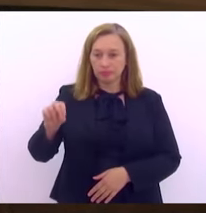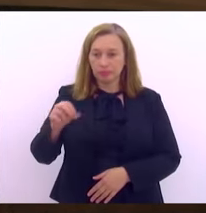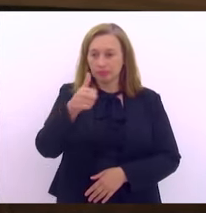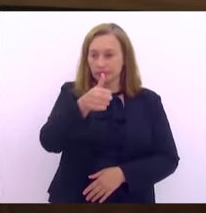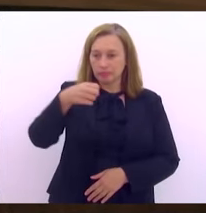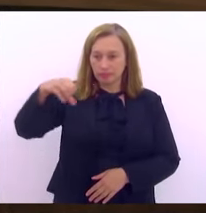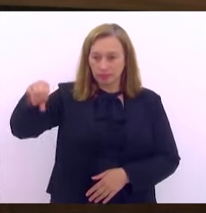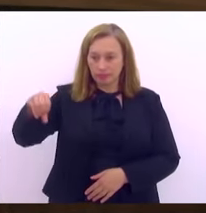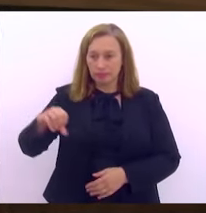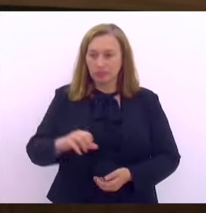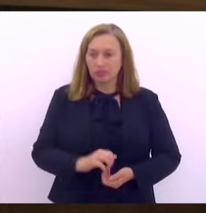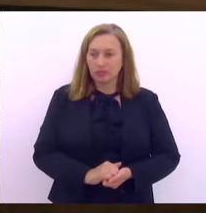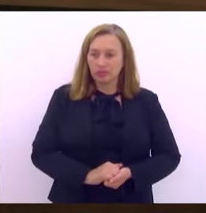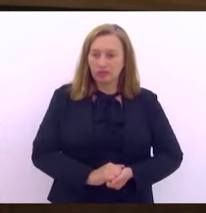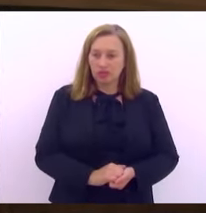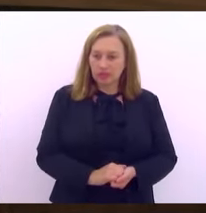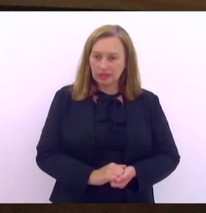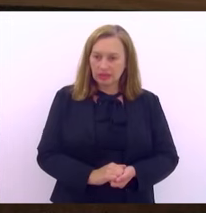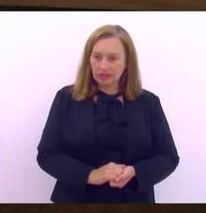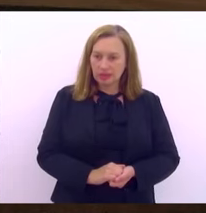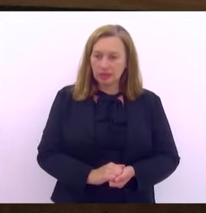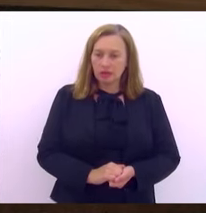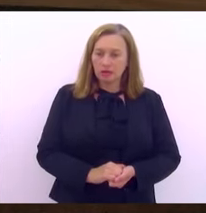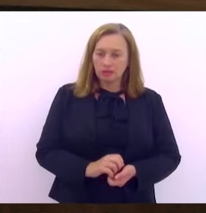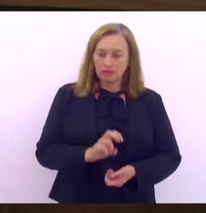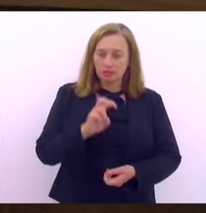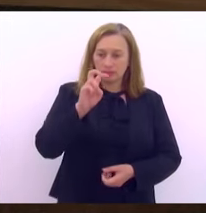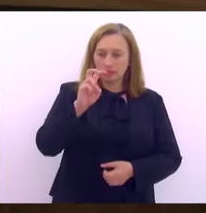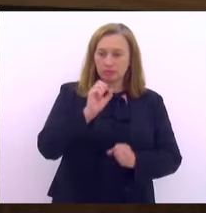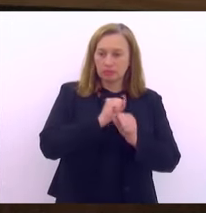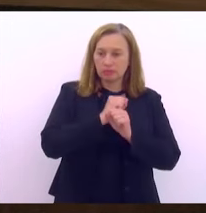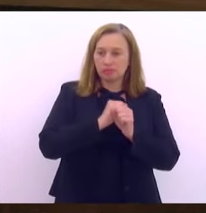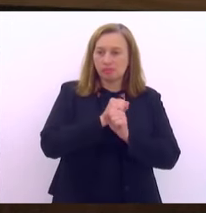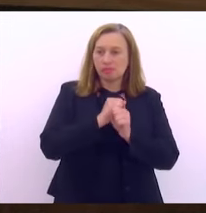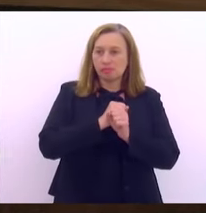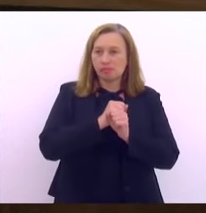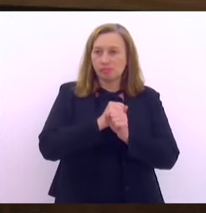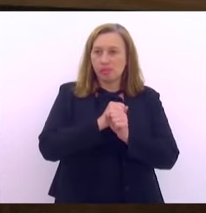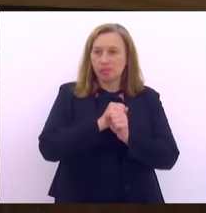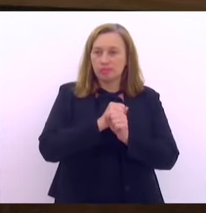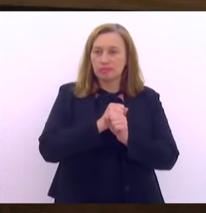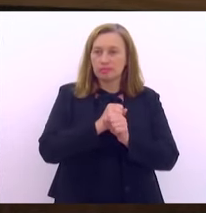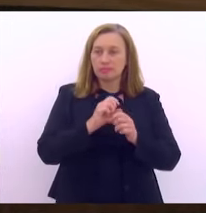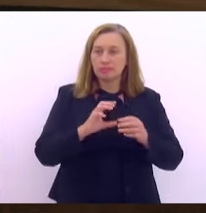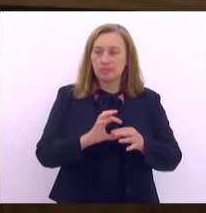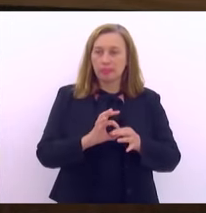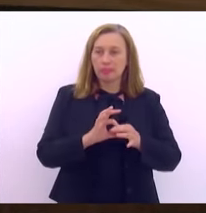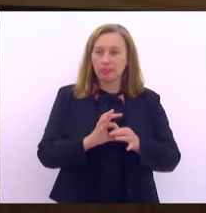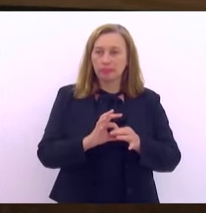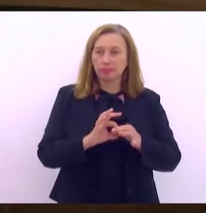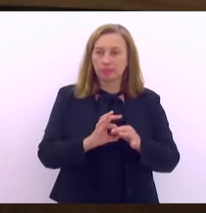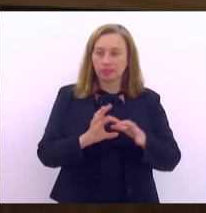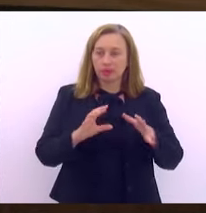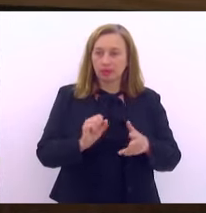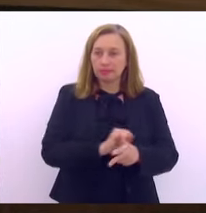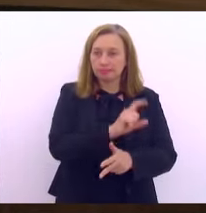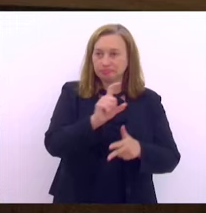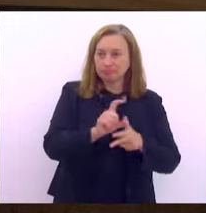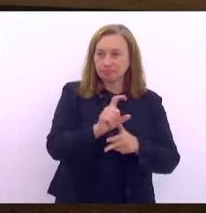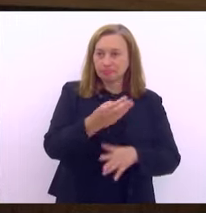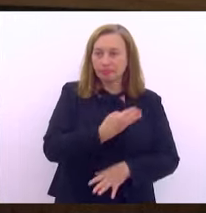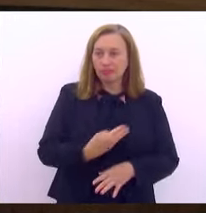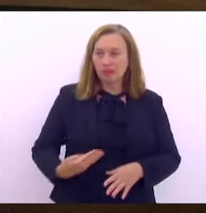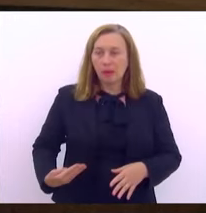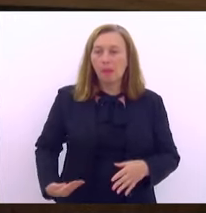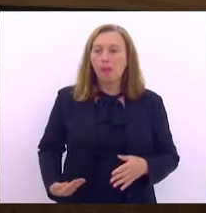19, em 5 anos, que autoriza o Poder Executivo a criar o